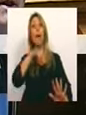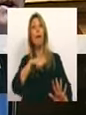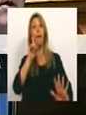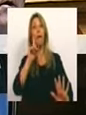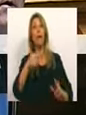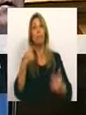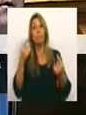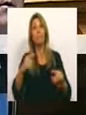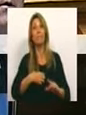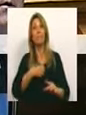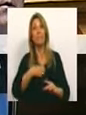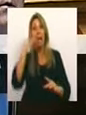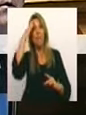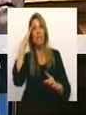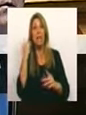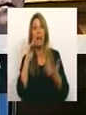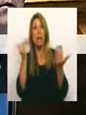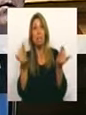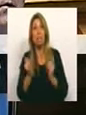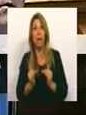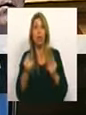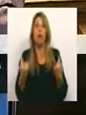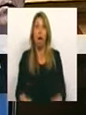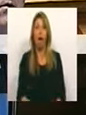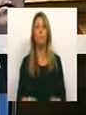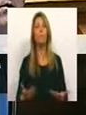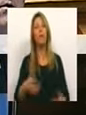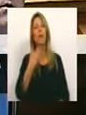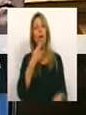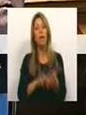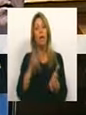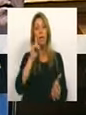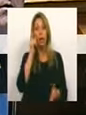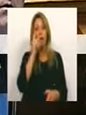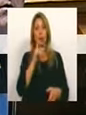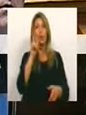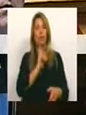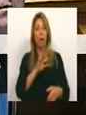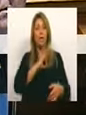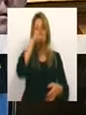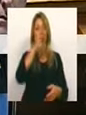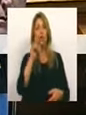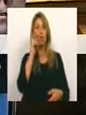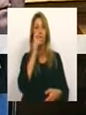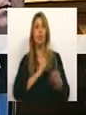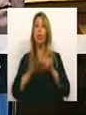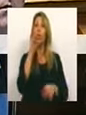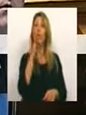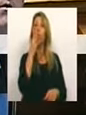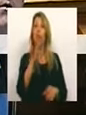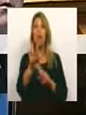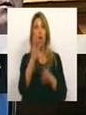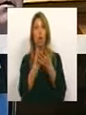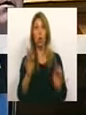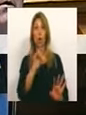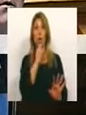capacidade diminuída. É também verdade, Senhora Ministra, Senhoras e Senhores Deputados, que as soluções fornecidas pelo Código Civil